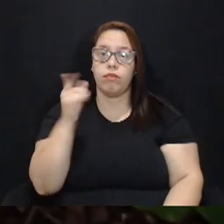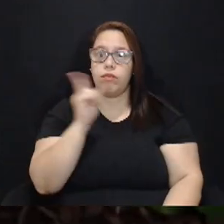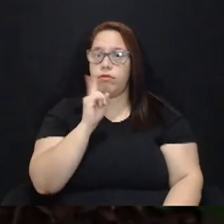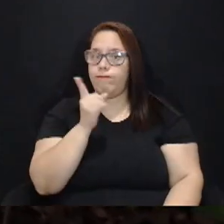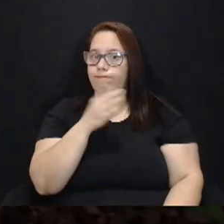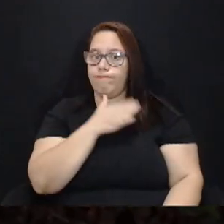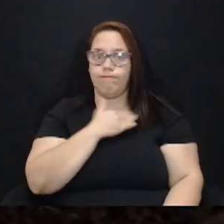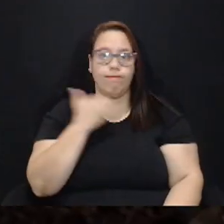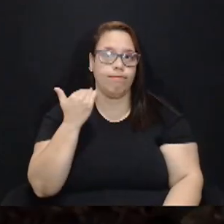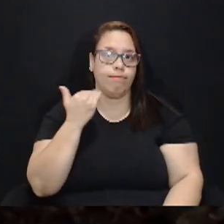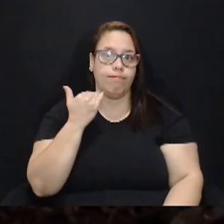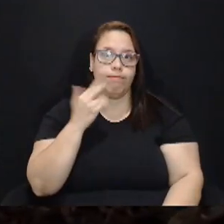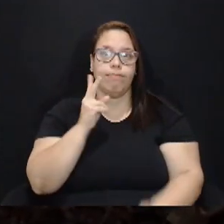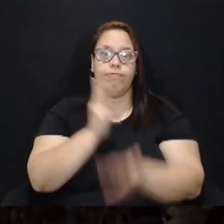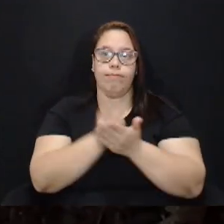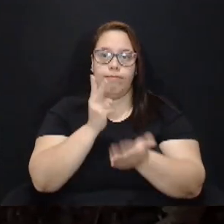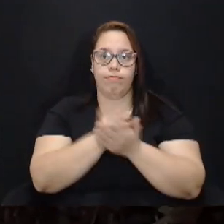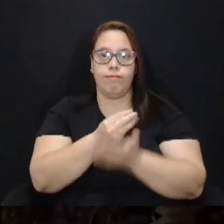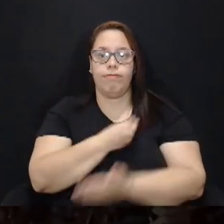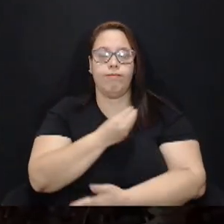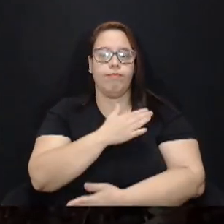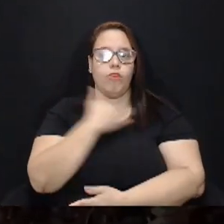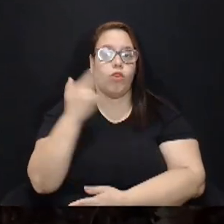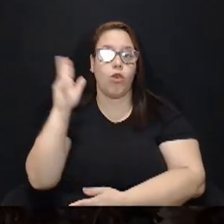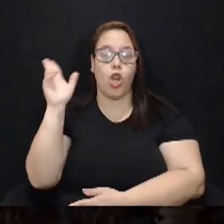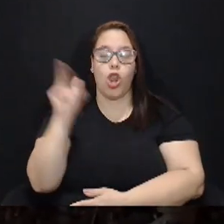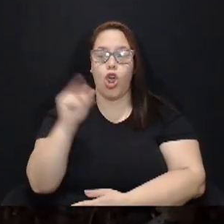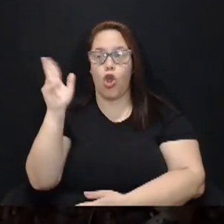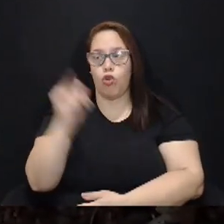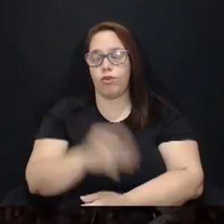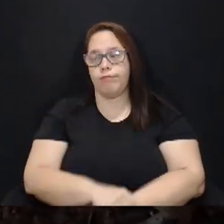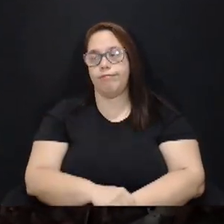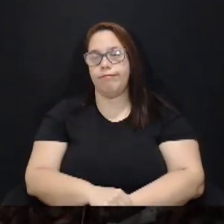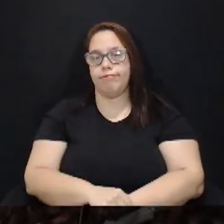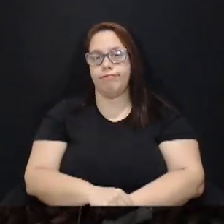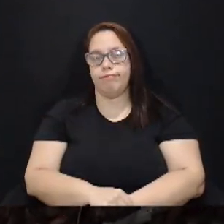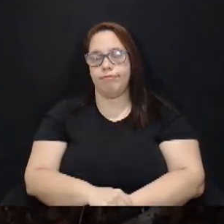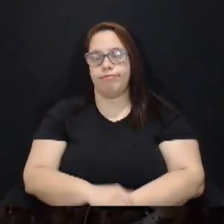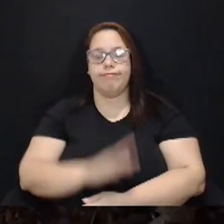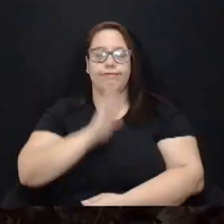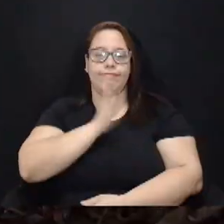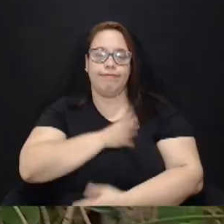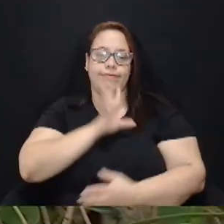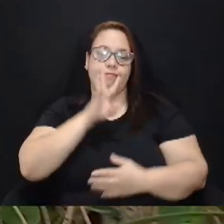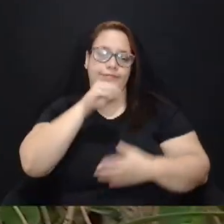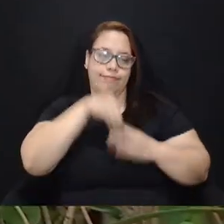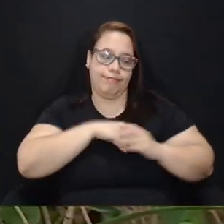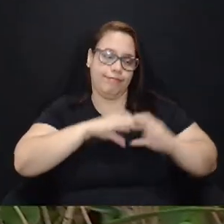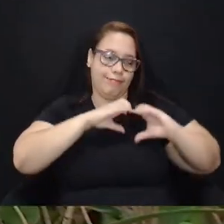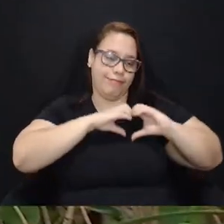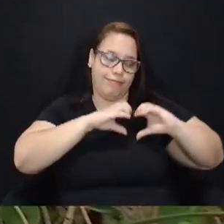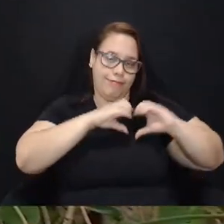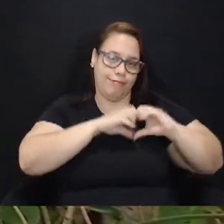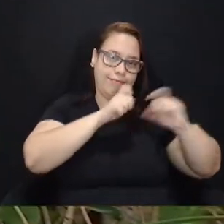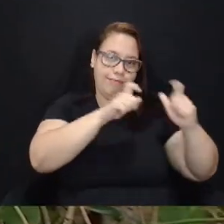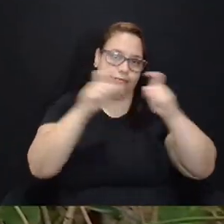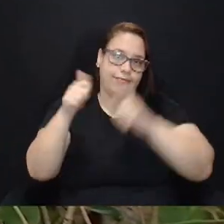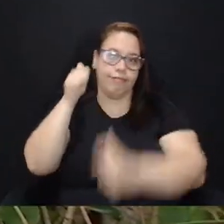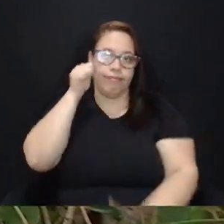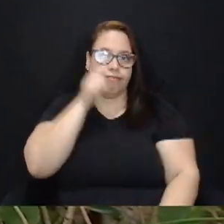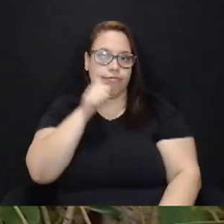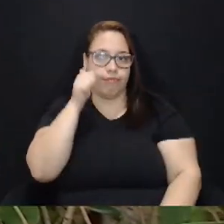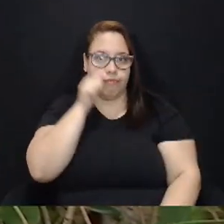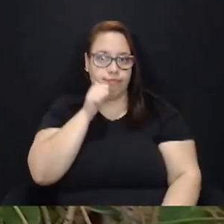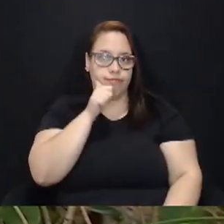enquanto eu estiver viva, a Thaís não vai morrer nunca. A Thaís está em muitos corações. A Thaís vive em muitas mulheres. A